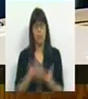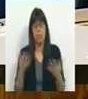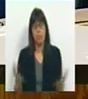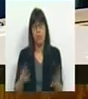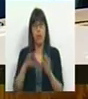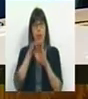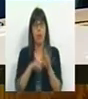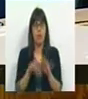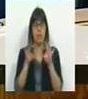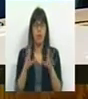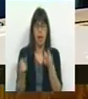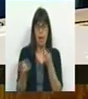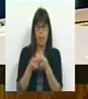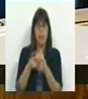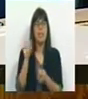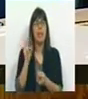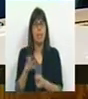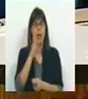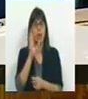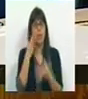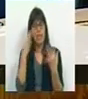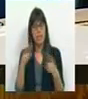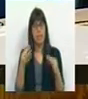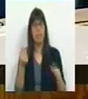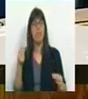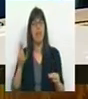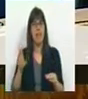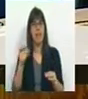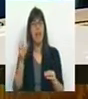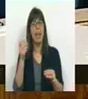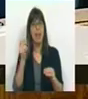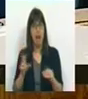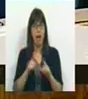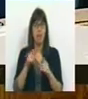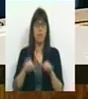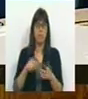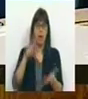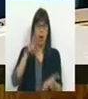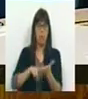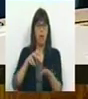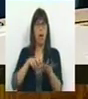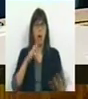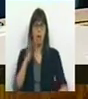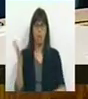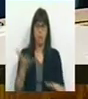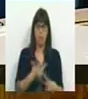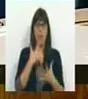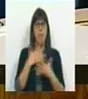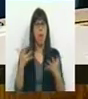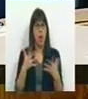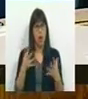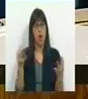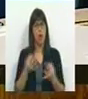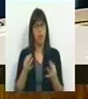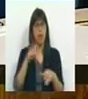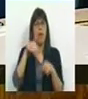portanto, programas como o Aproximar, e já foi referido, e o Simplificar, revelam, aprovados neste Parlamento, com maiorias